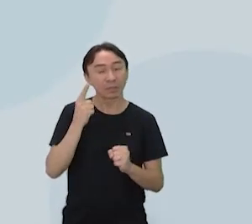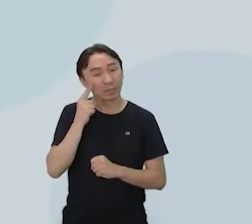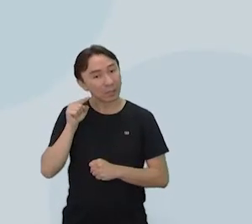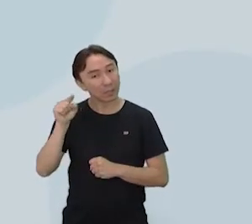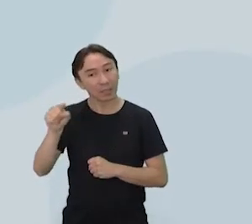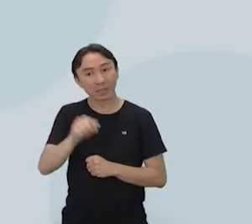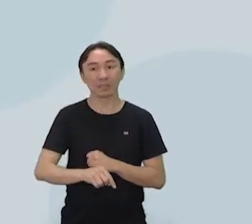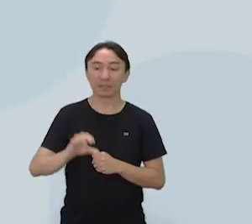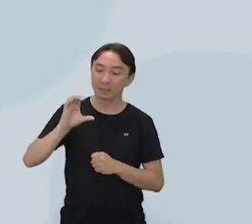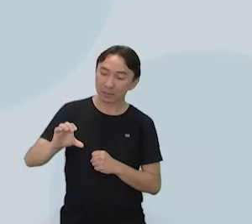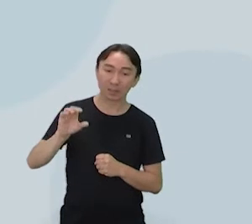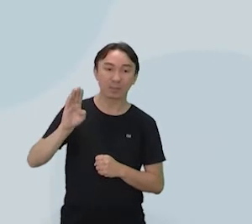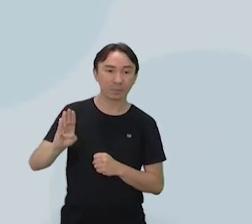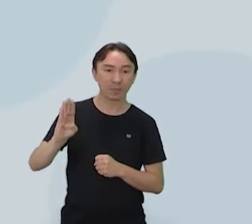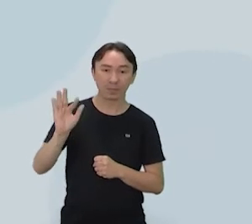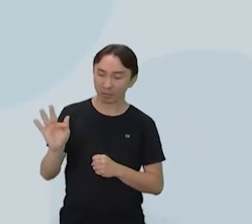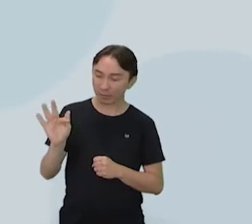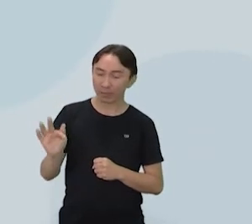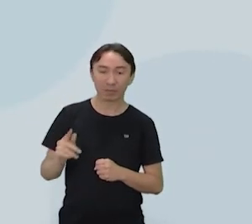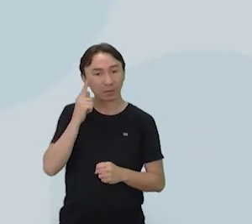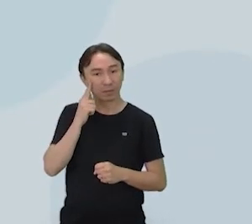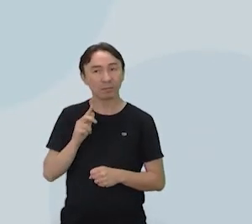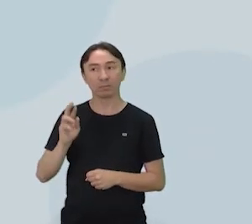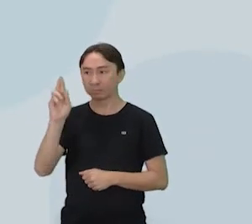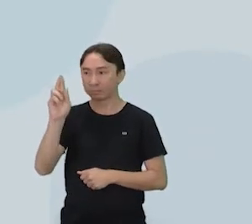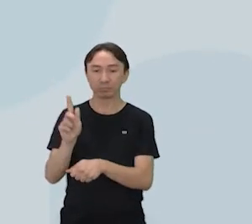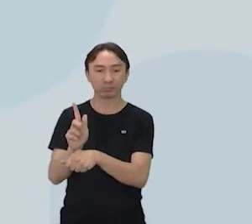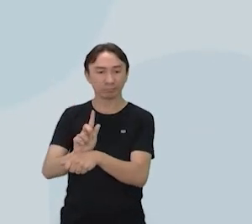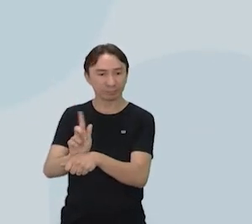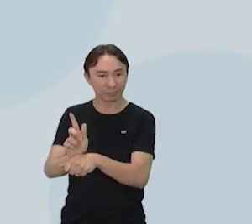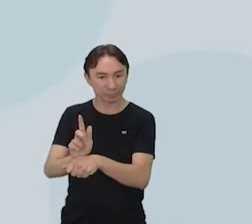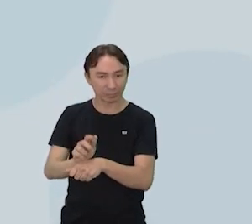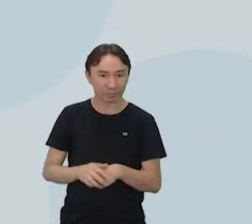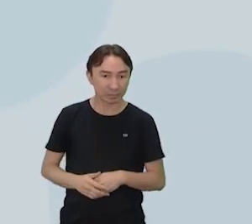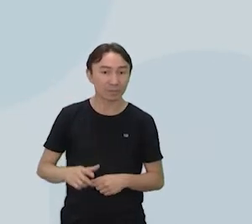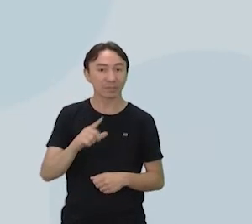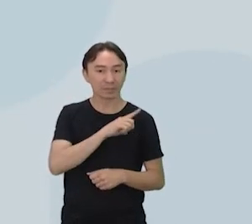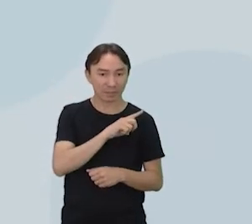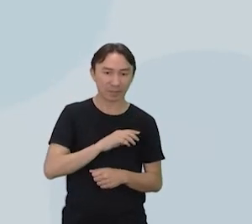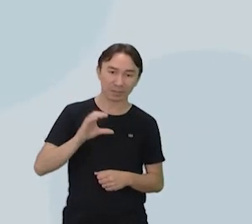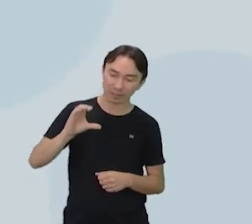de Futebol. A Confederação Brasileira de Futsal,